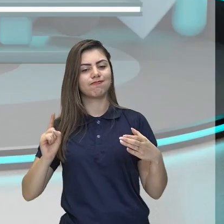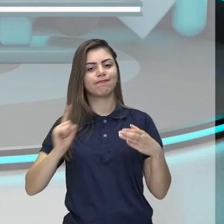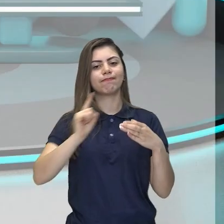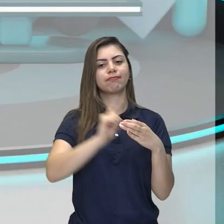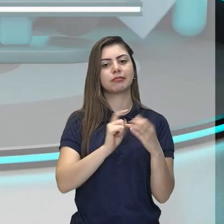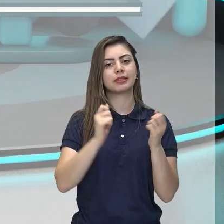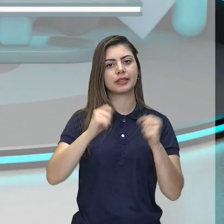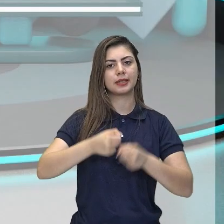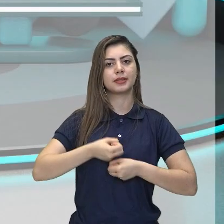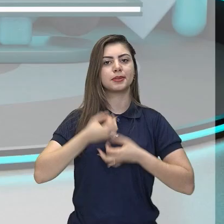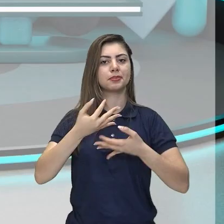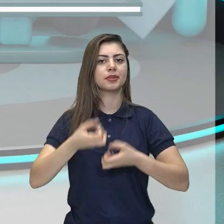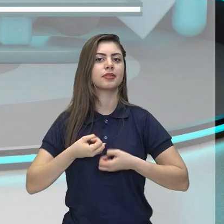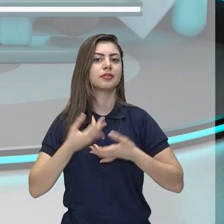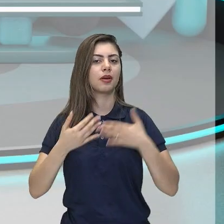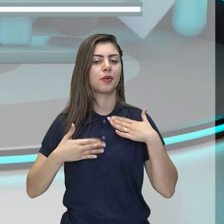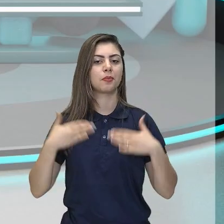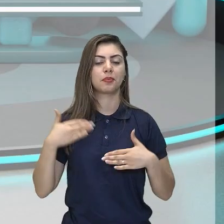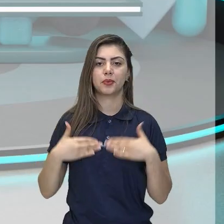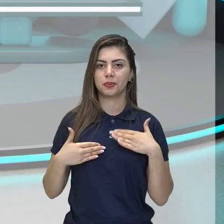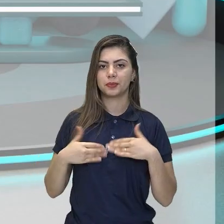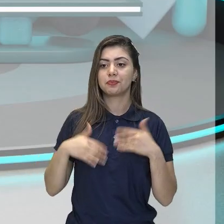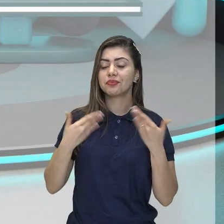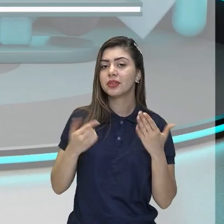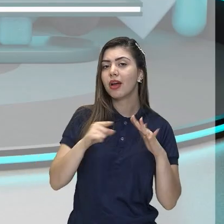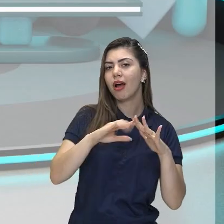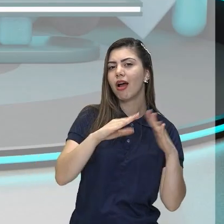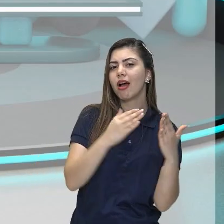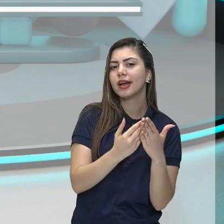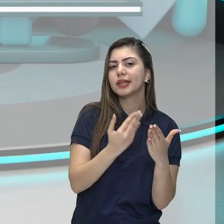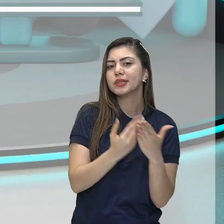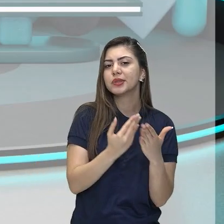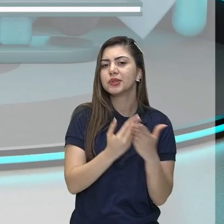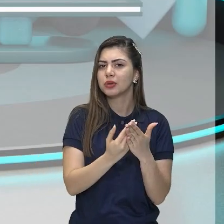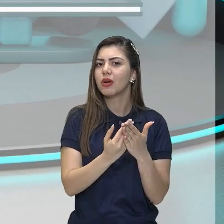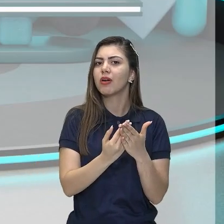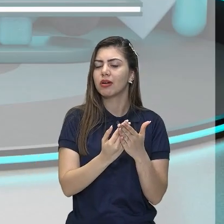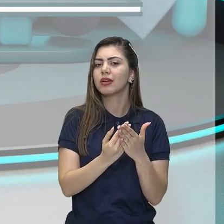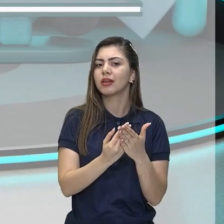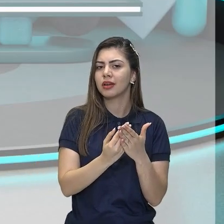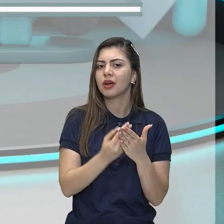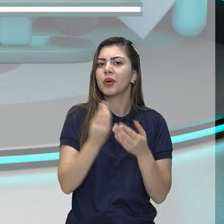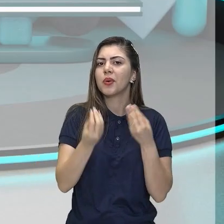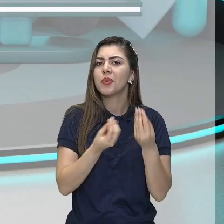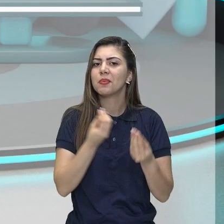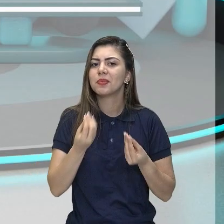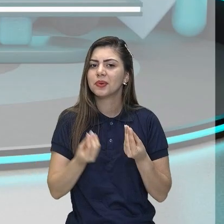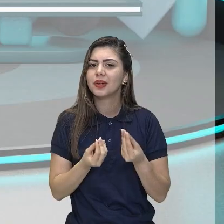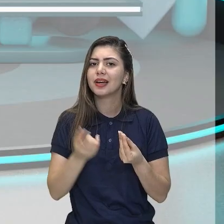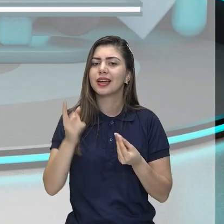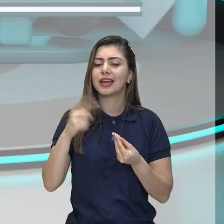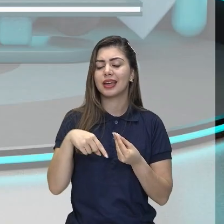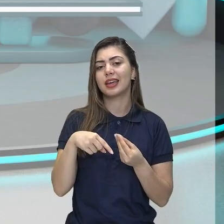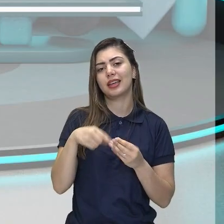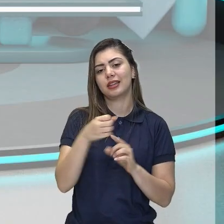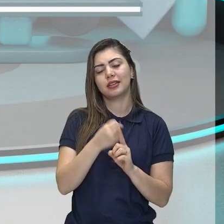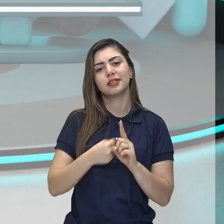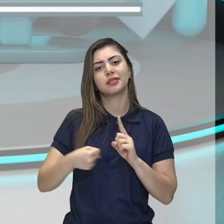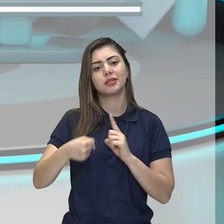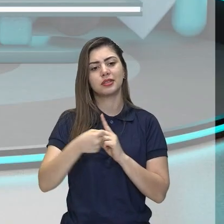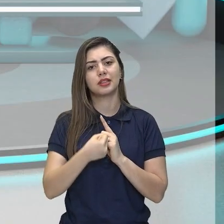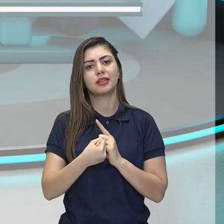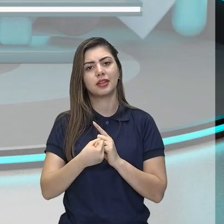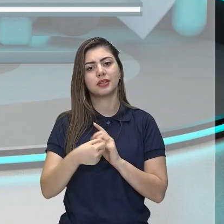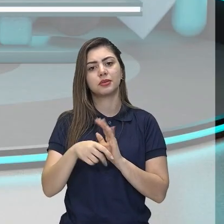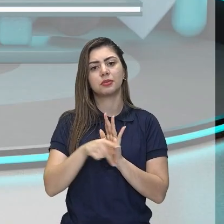gente, a escola, ela não está à parte da sociedade, ela está inserida na sociedade. E muitas vezes